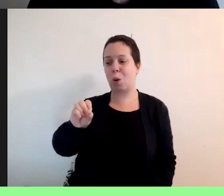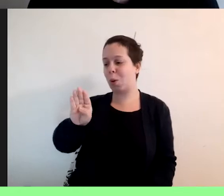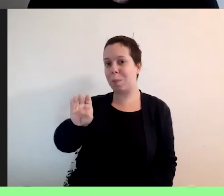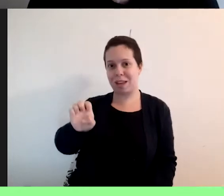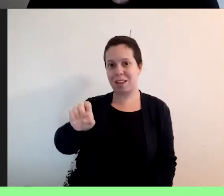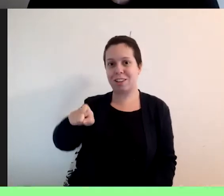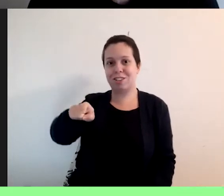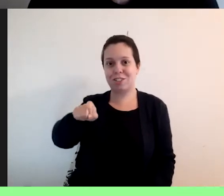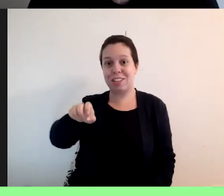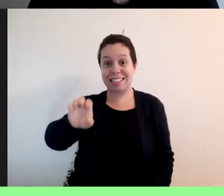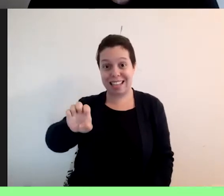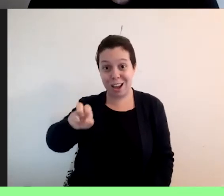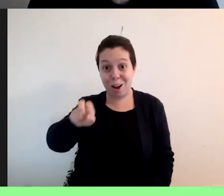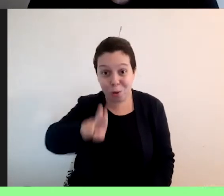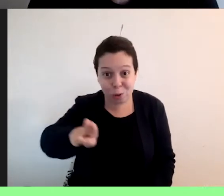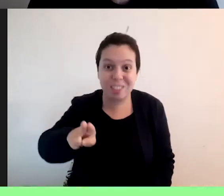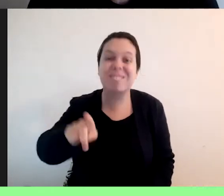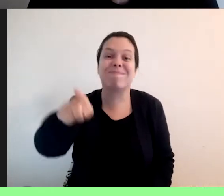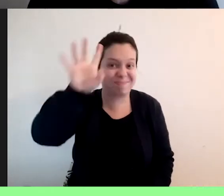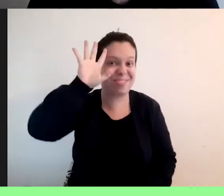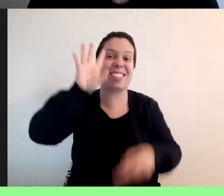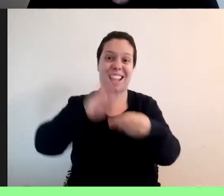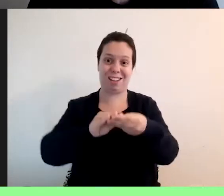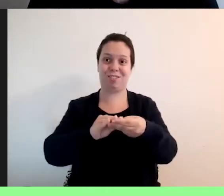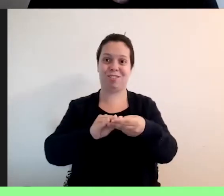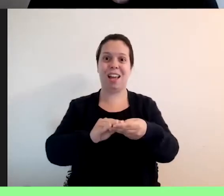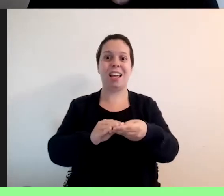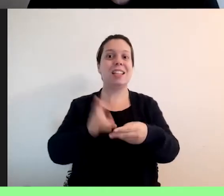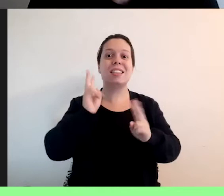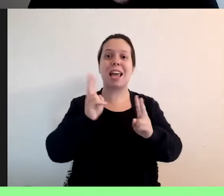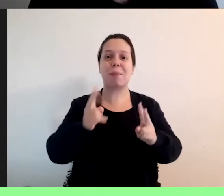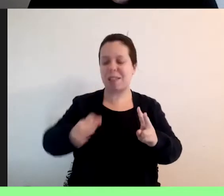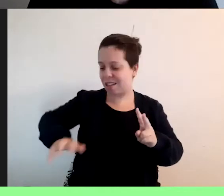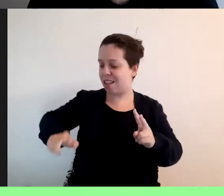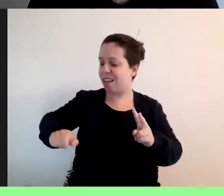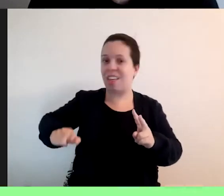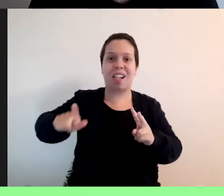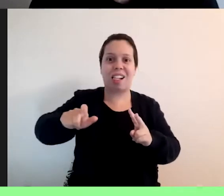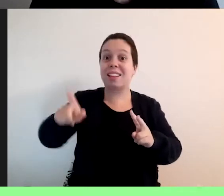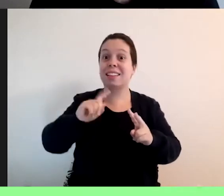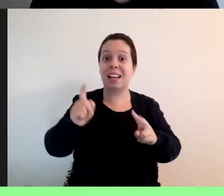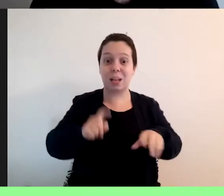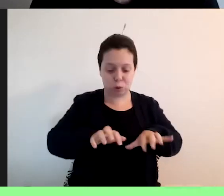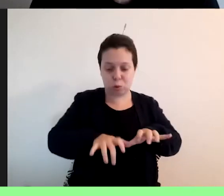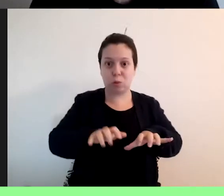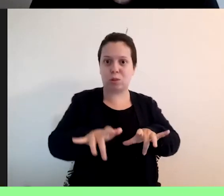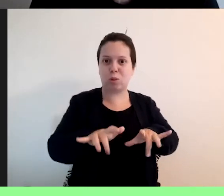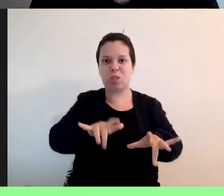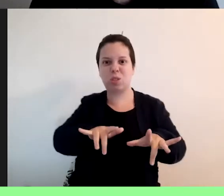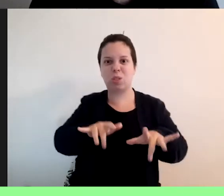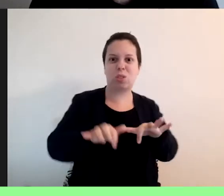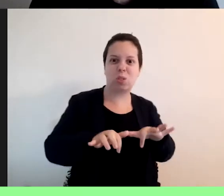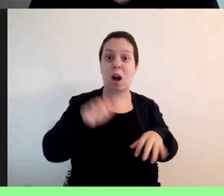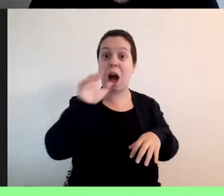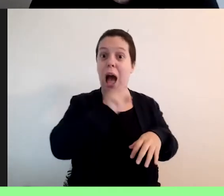entender o que eu estou falando. É muito atalho de teclado. E eu não uso nenhum atalho. Precisa ser tudo no